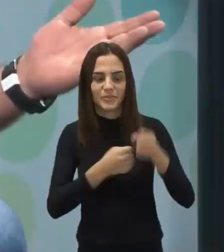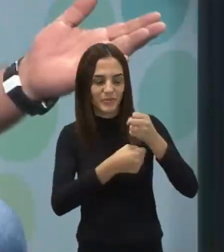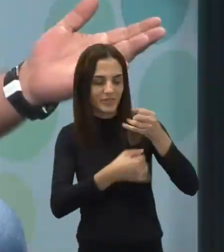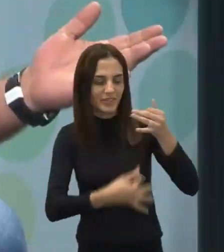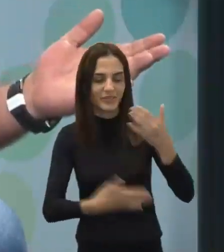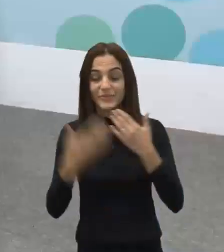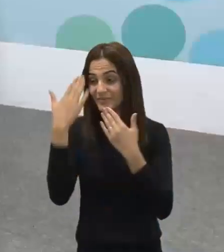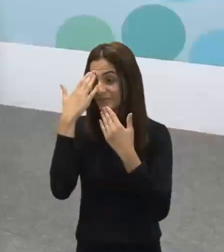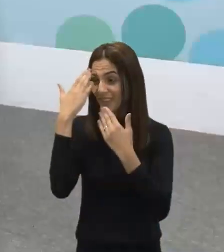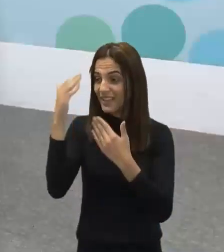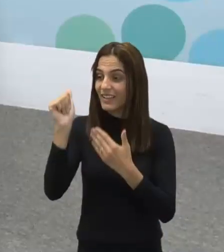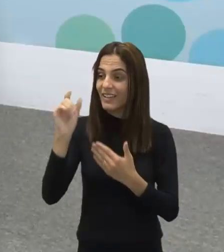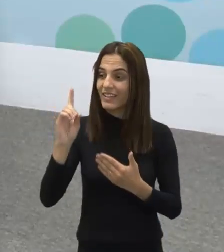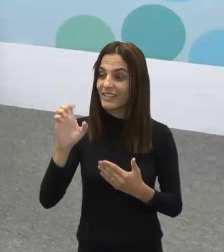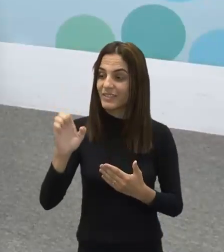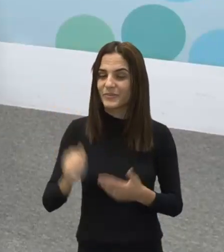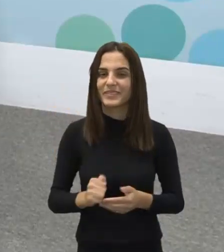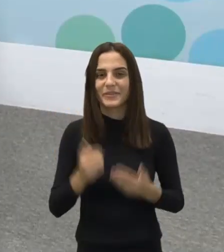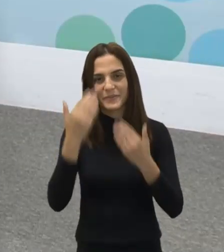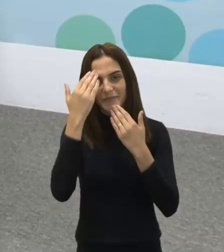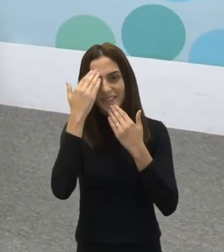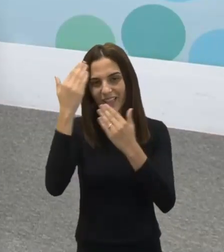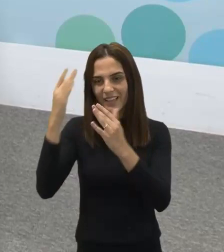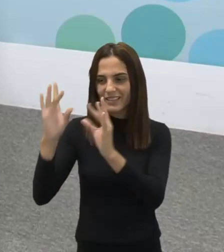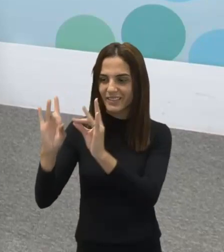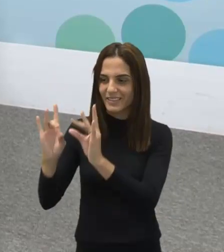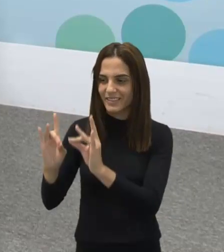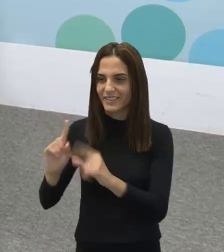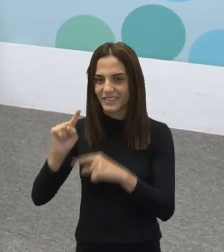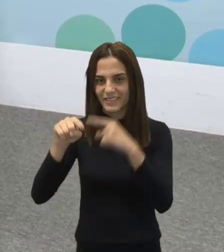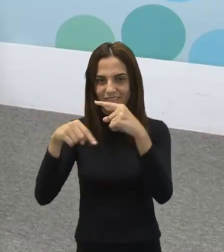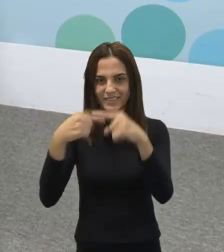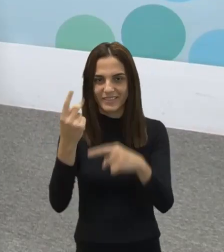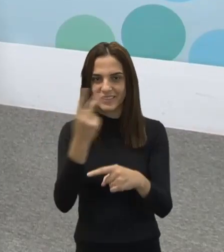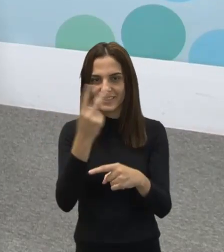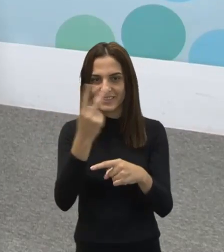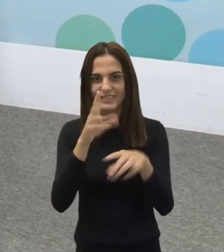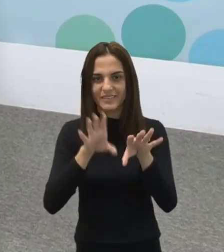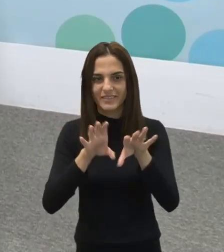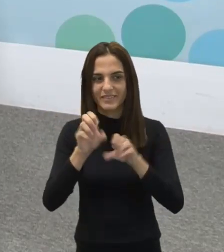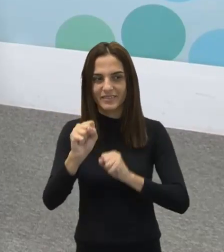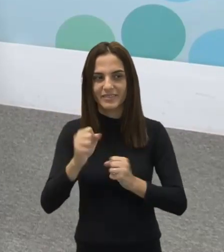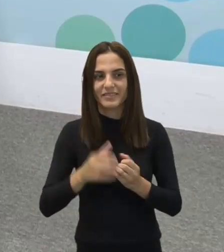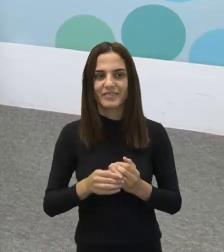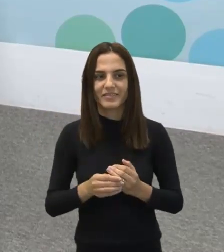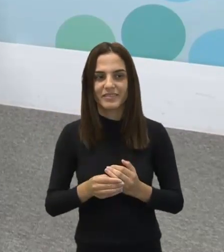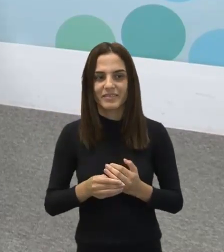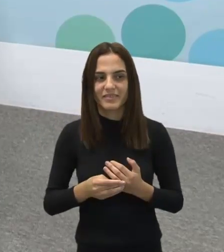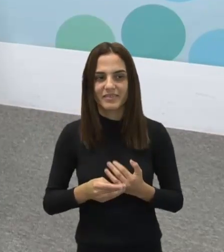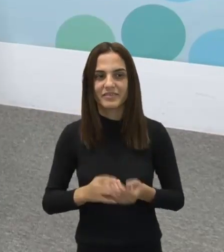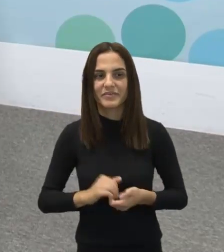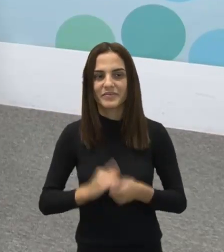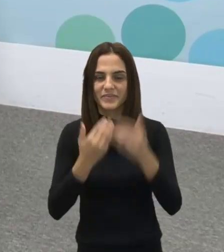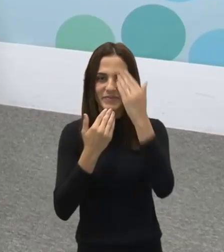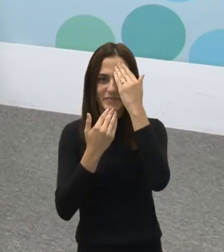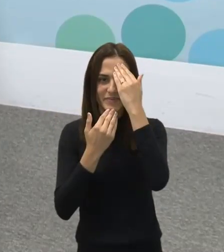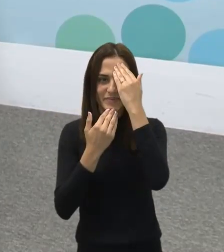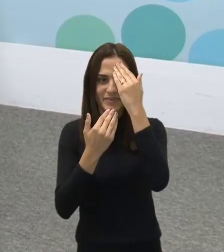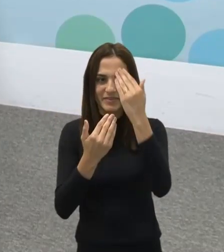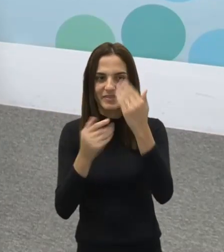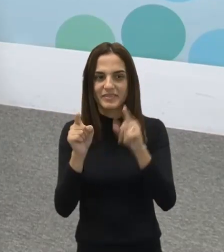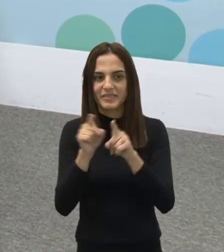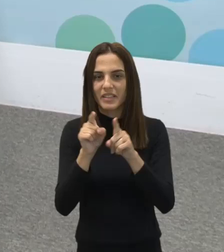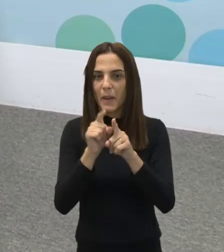Então, obrigado, Ademir. Obrigado a toda a equipe que eu vou agradecer na segunda formação. Bom, eu quero agradecer então